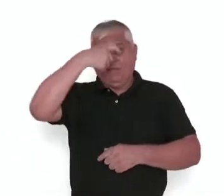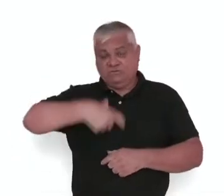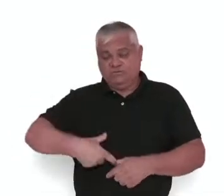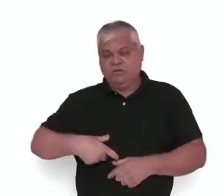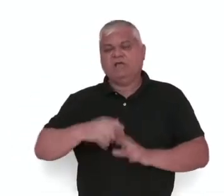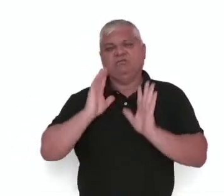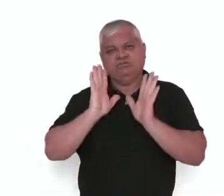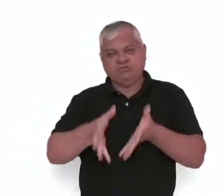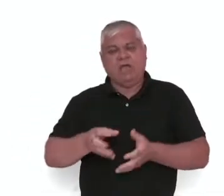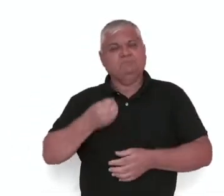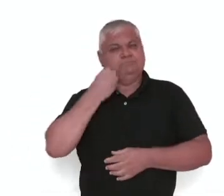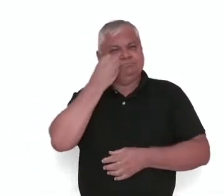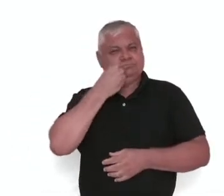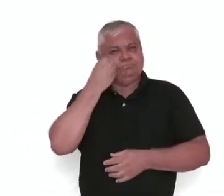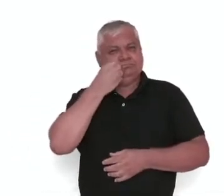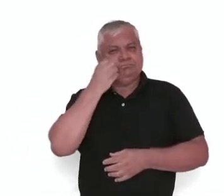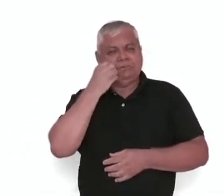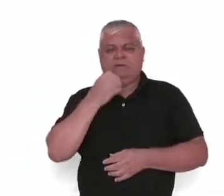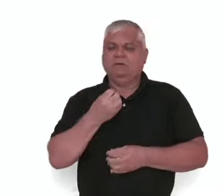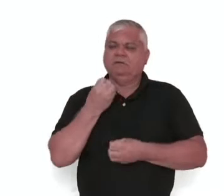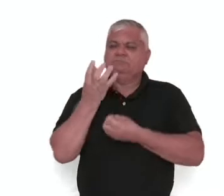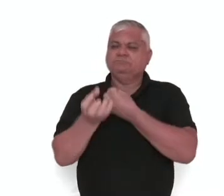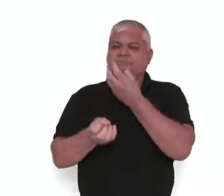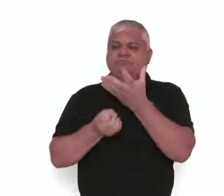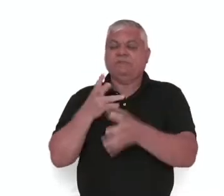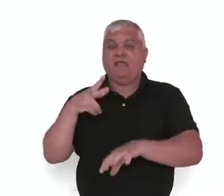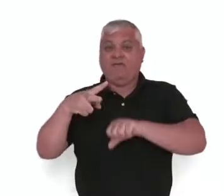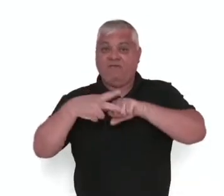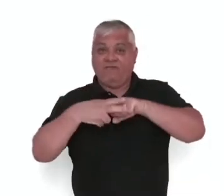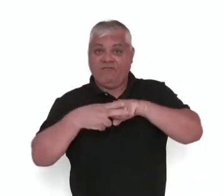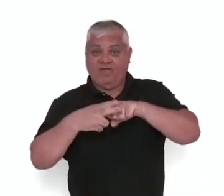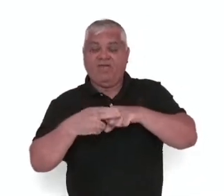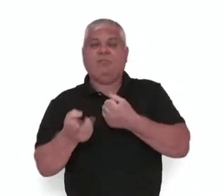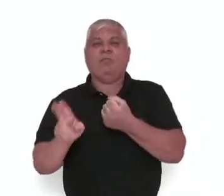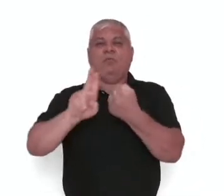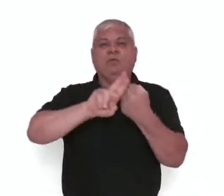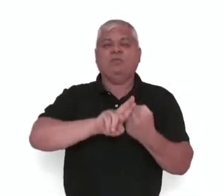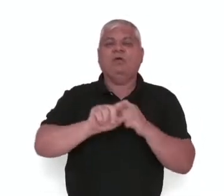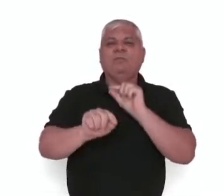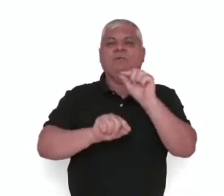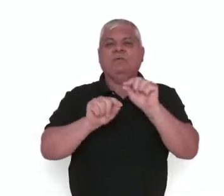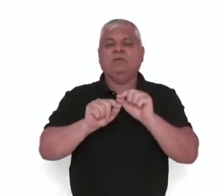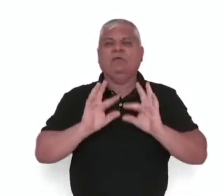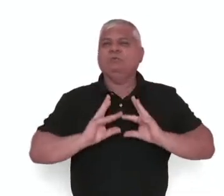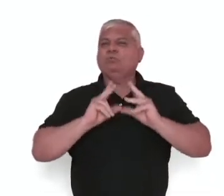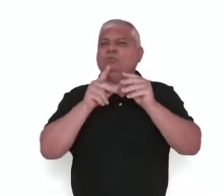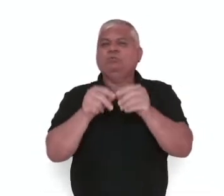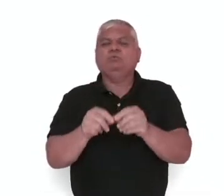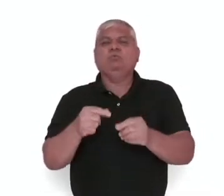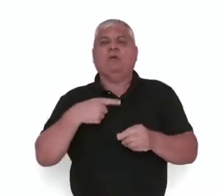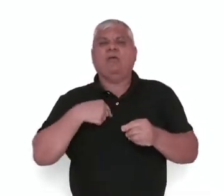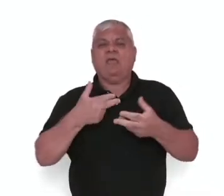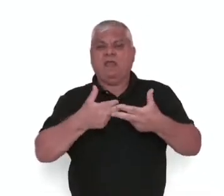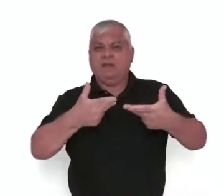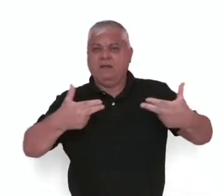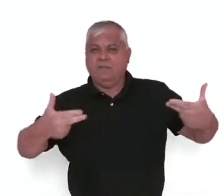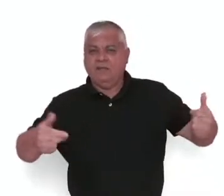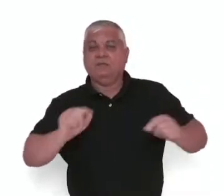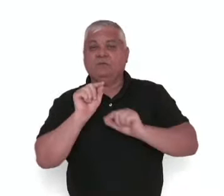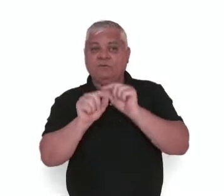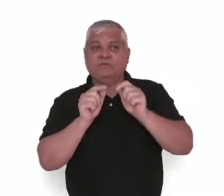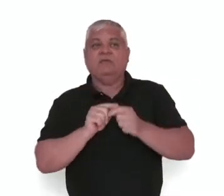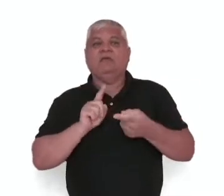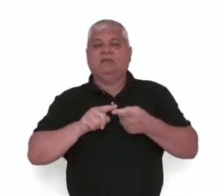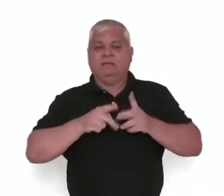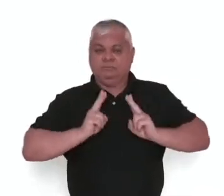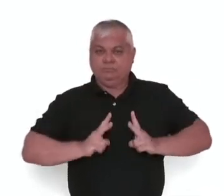viveu. Os verbos e os pronomes são empregados na primeira pessoa. E os elementos básicos da narrativa são